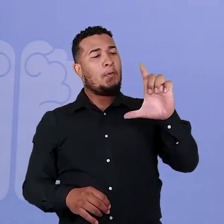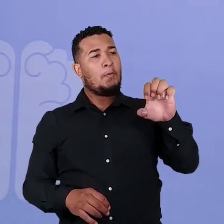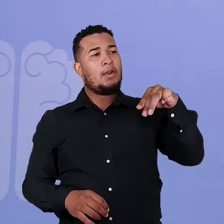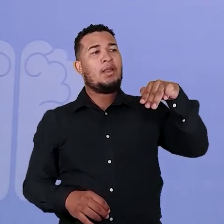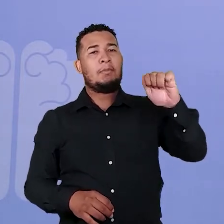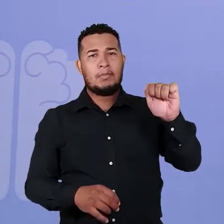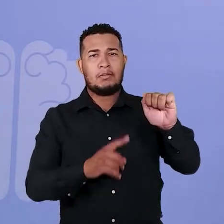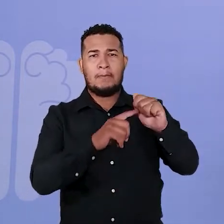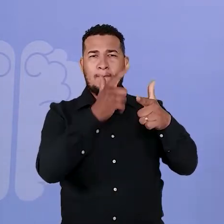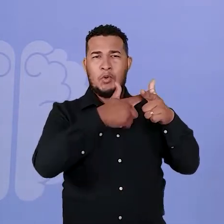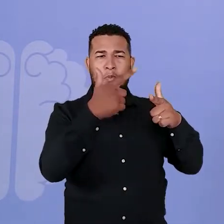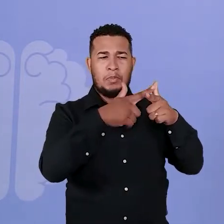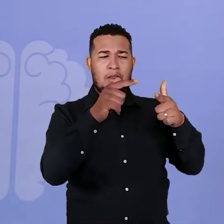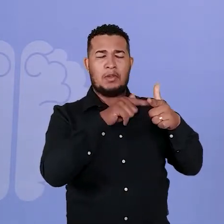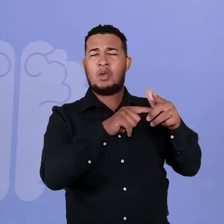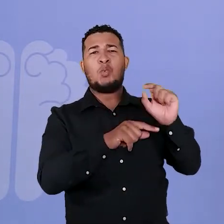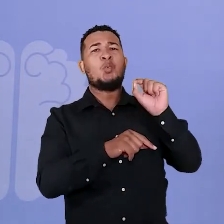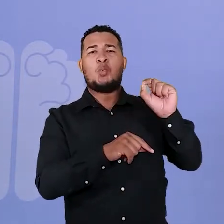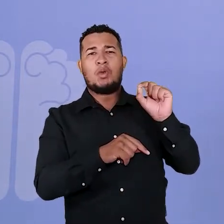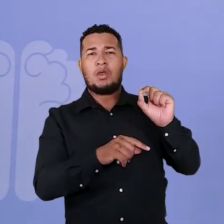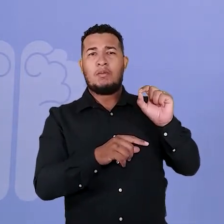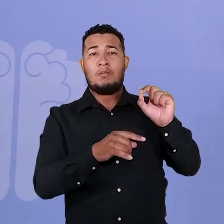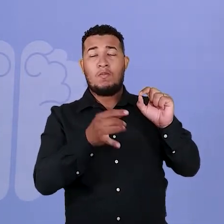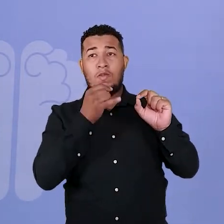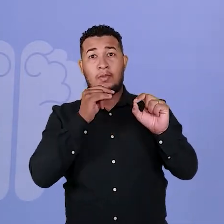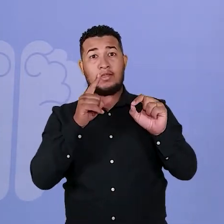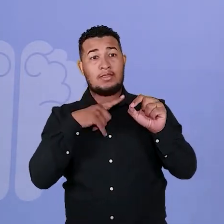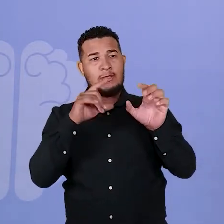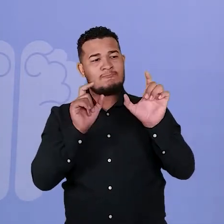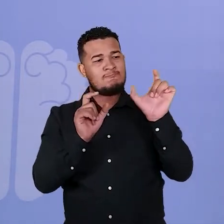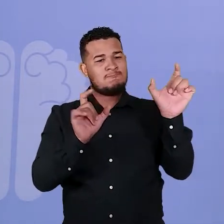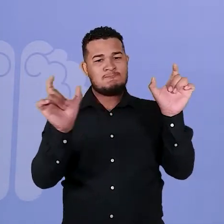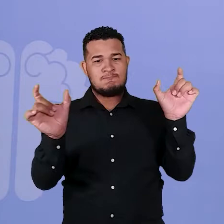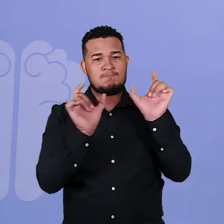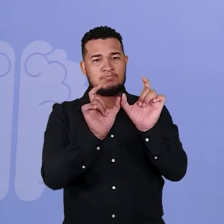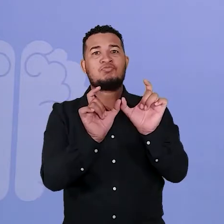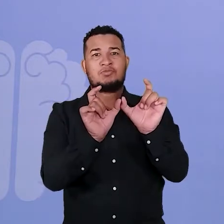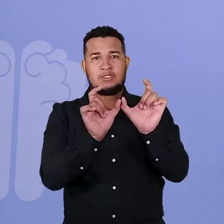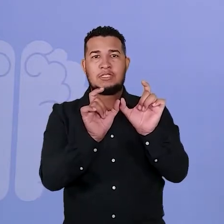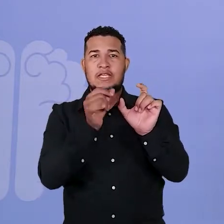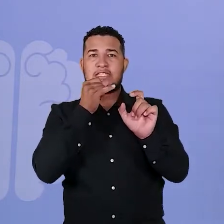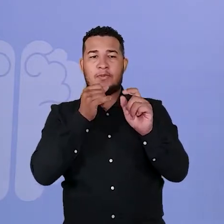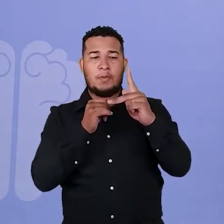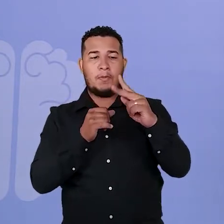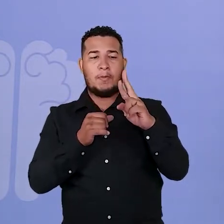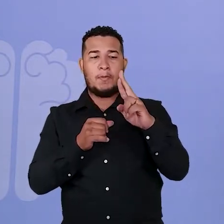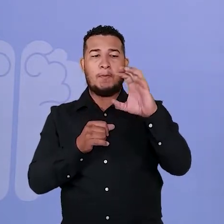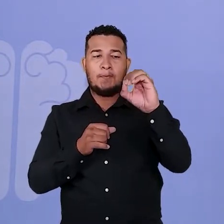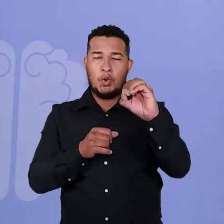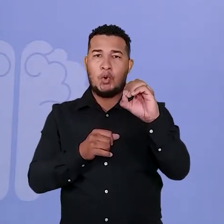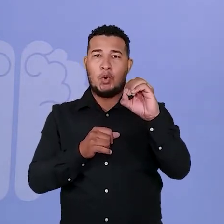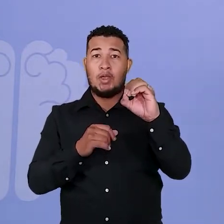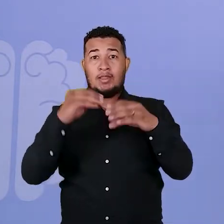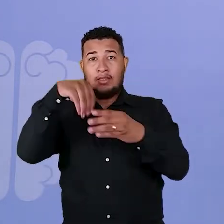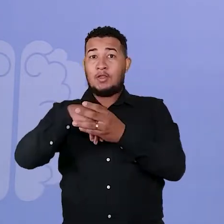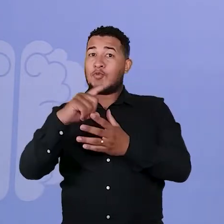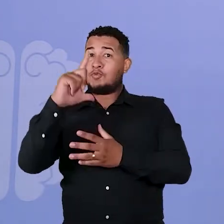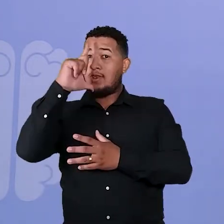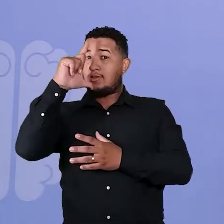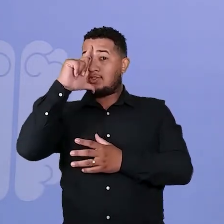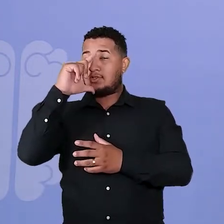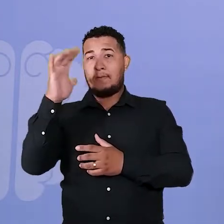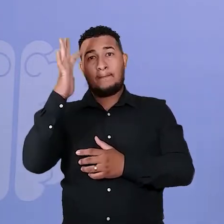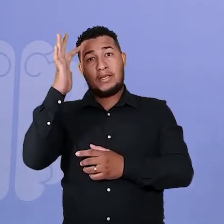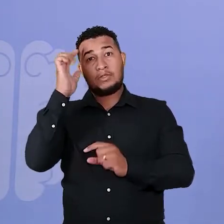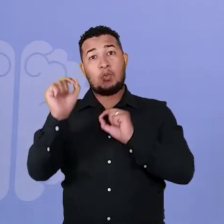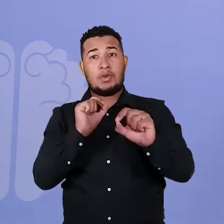problema? Essa palavra, gente, tem uma formação bastante curiosa. Esse prefixo dela, pró, no